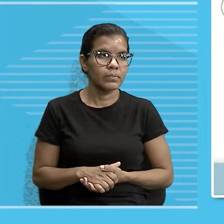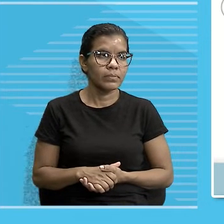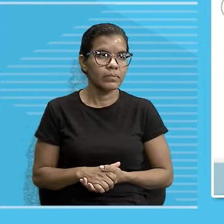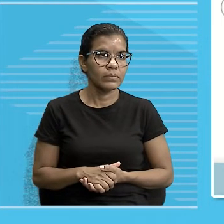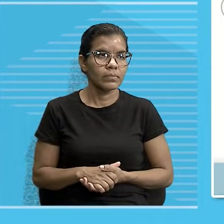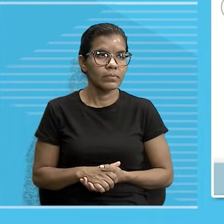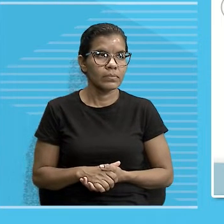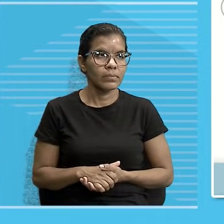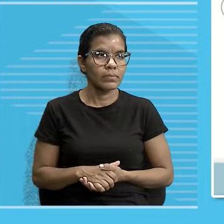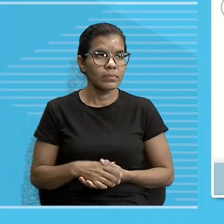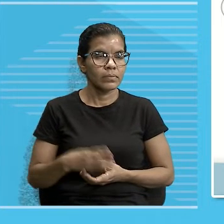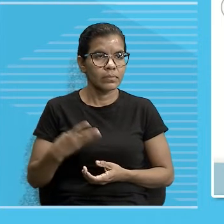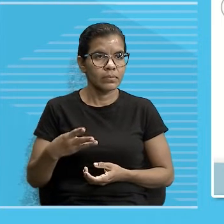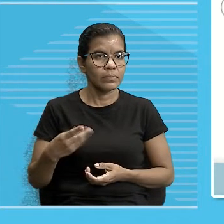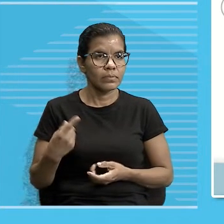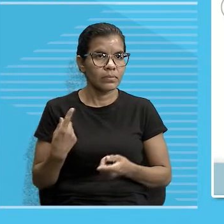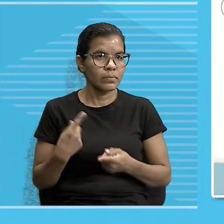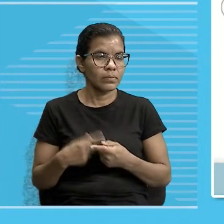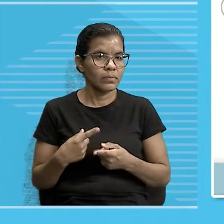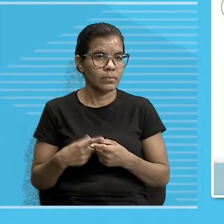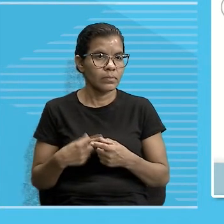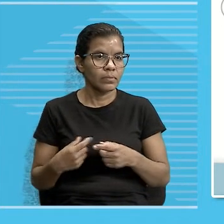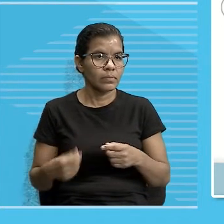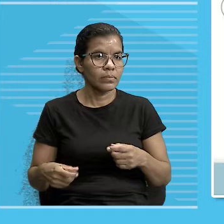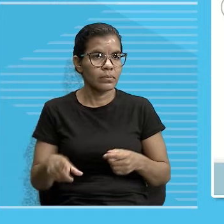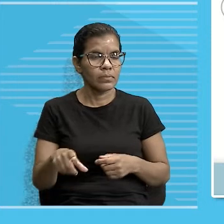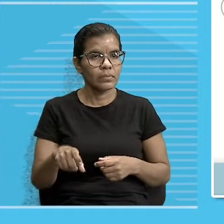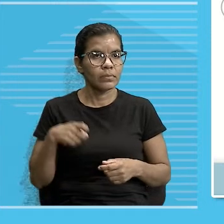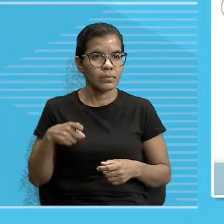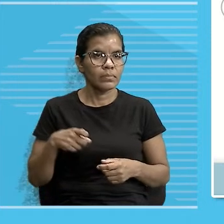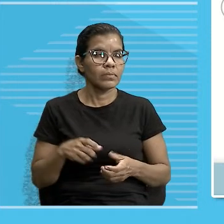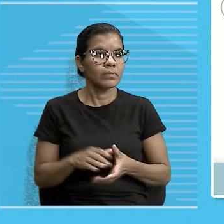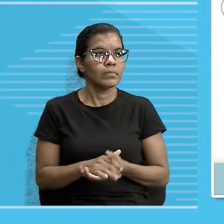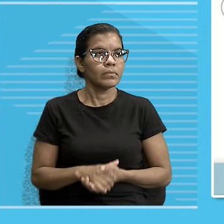O 4 está multiplicando o x,